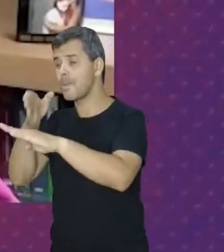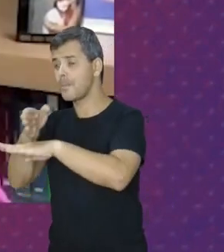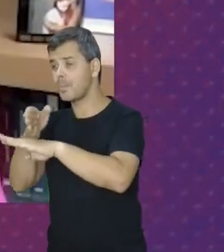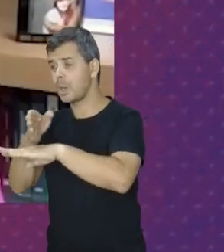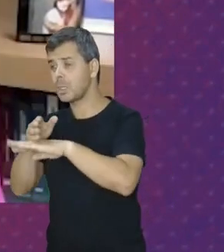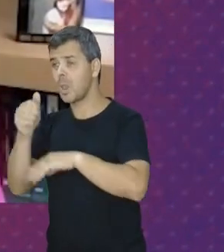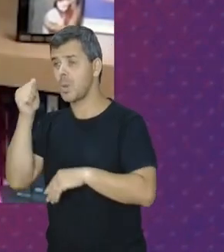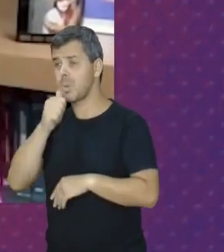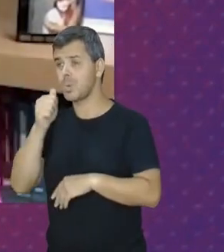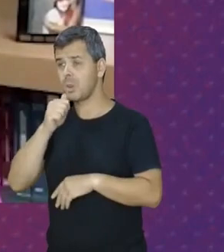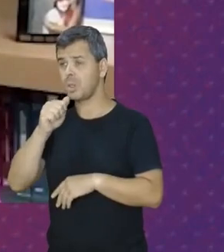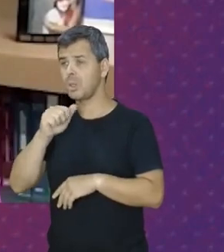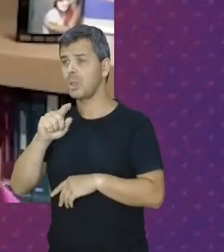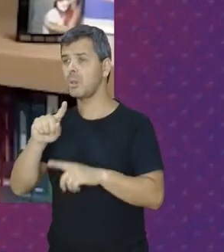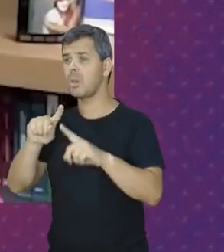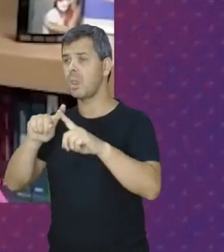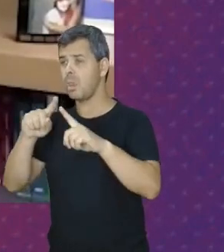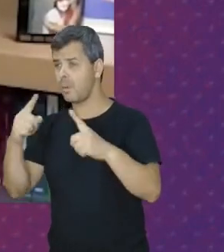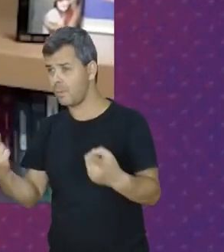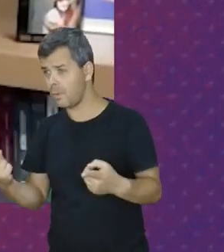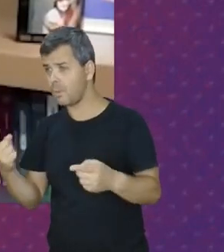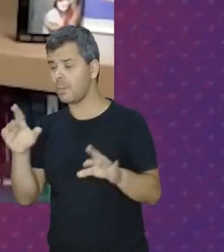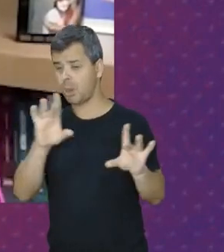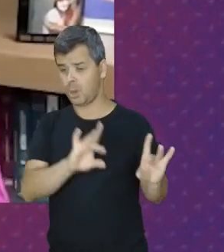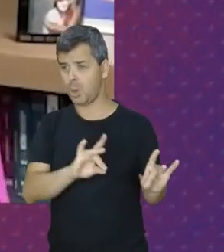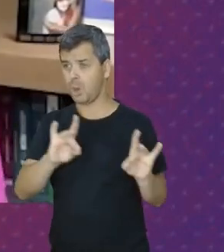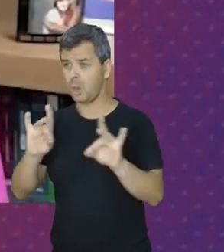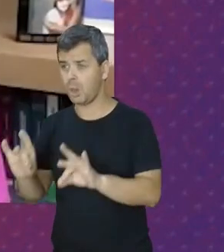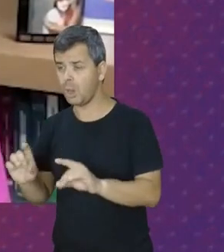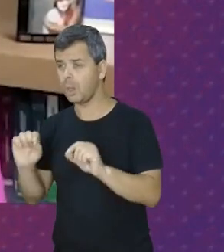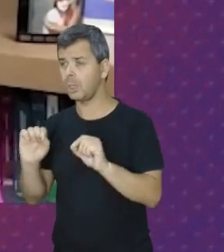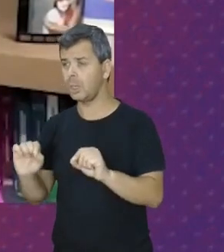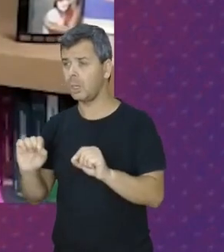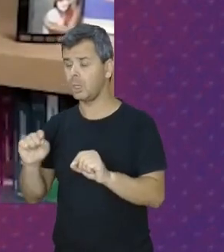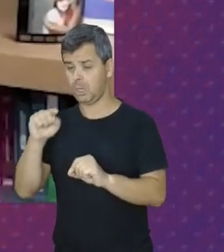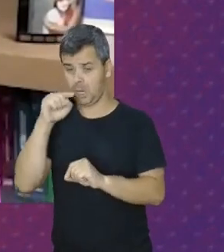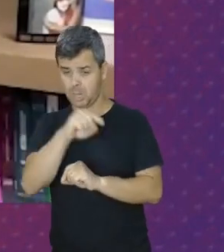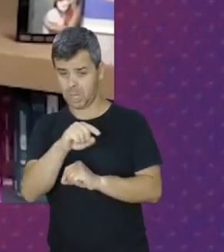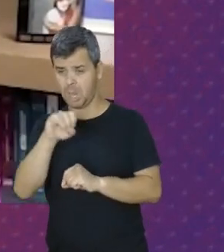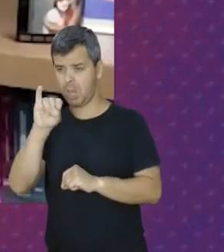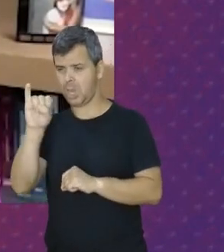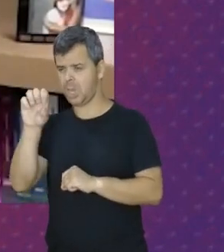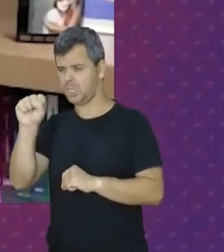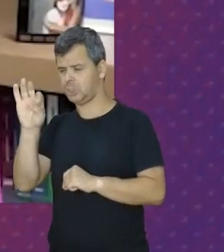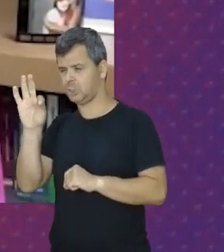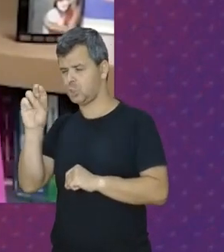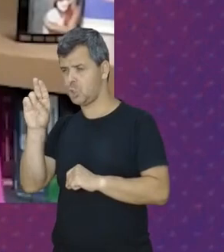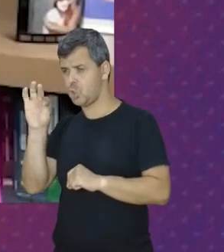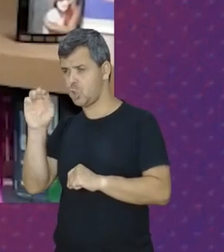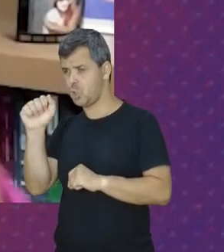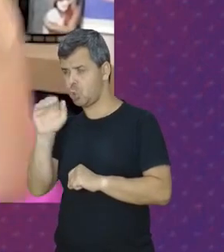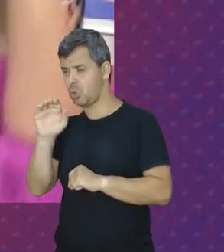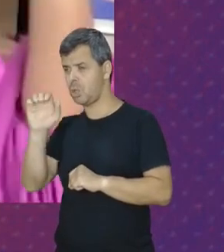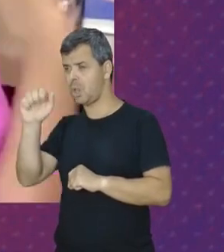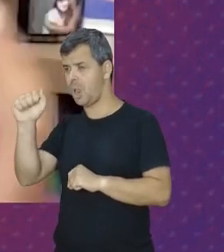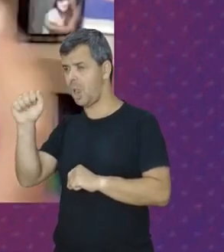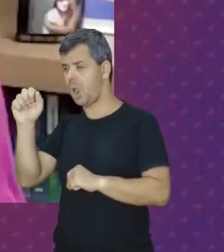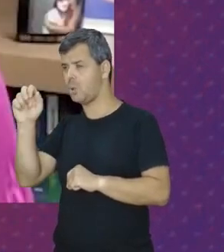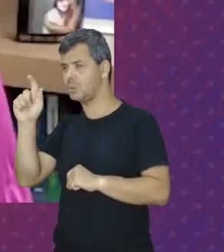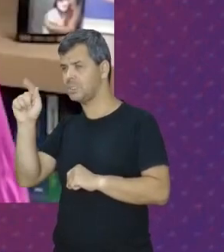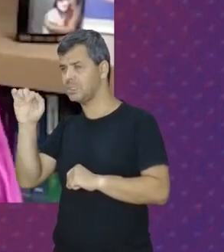participação das mulheres. Não vale a pena vocês que estão nos acompanhando ir lá no Instituto Alzira, acessar o Instituto